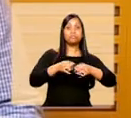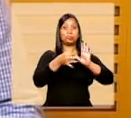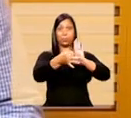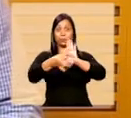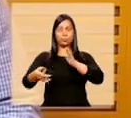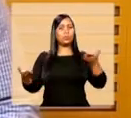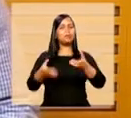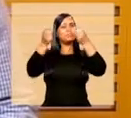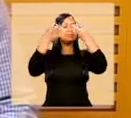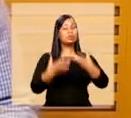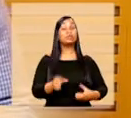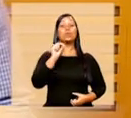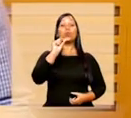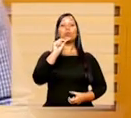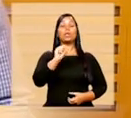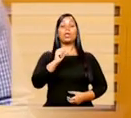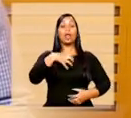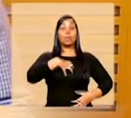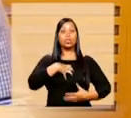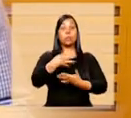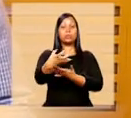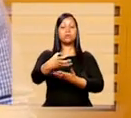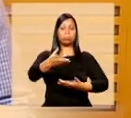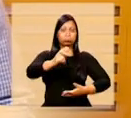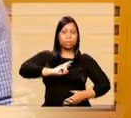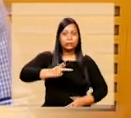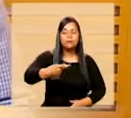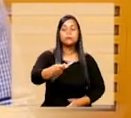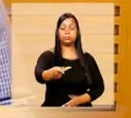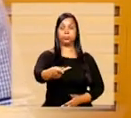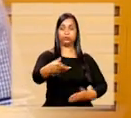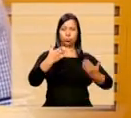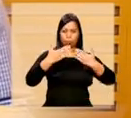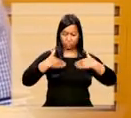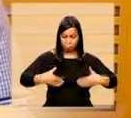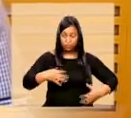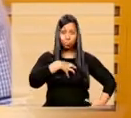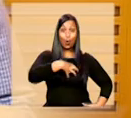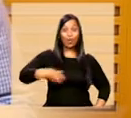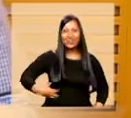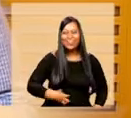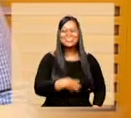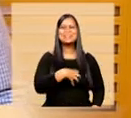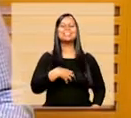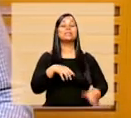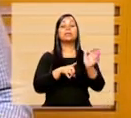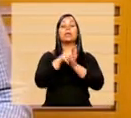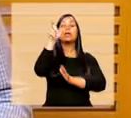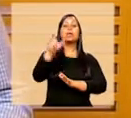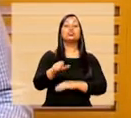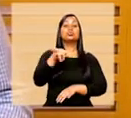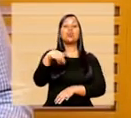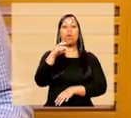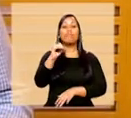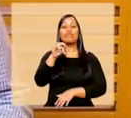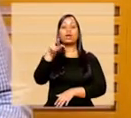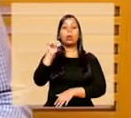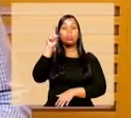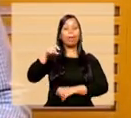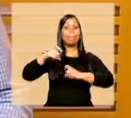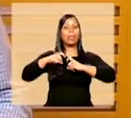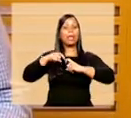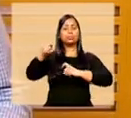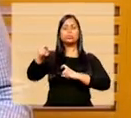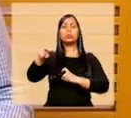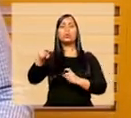De volta com o Ponto de Vista, hoje falando sobre doação e transplante de órgãos. Eu pergunto para o Dr. João Fernando Pico de Oliveira,